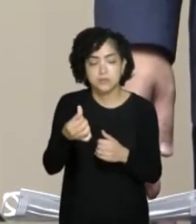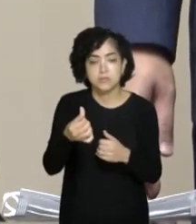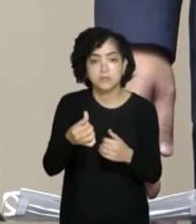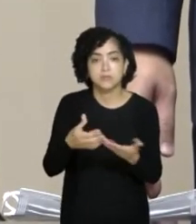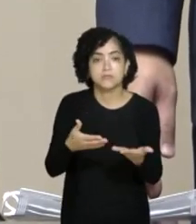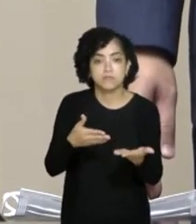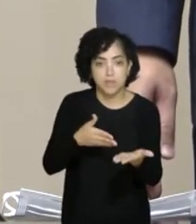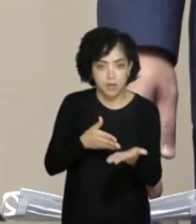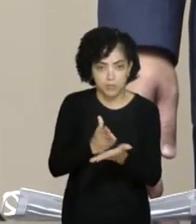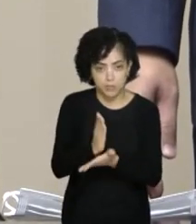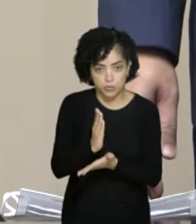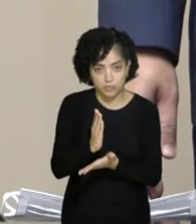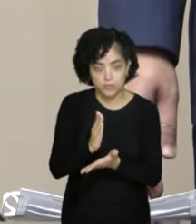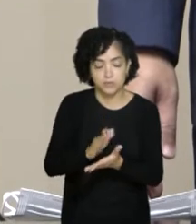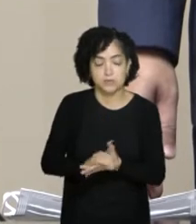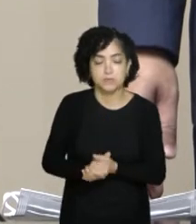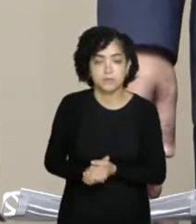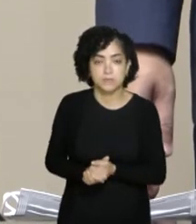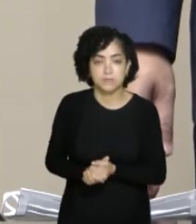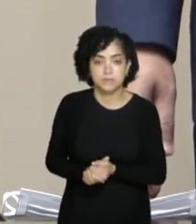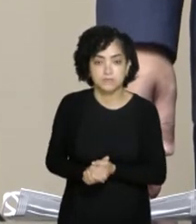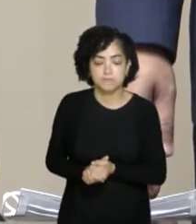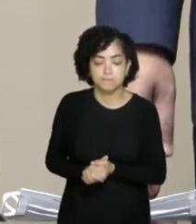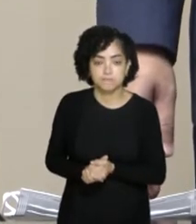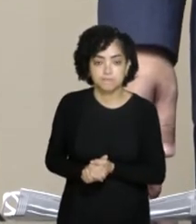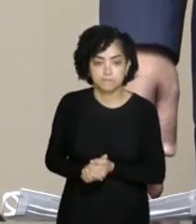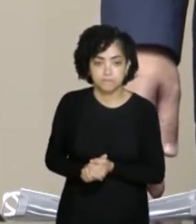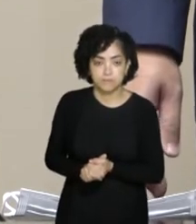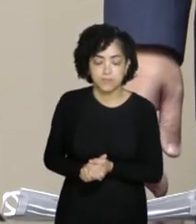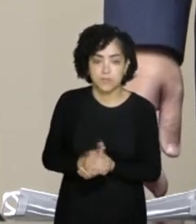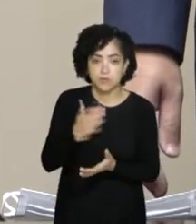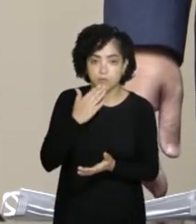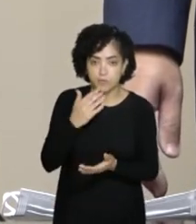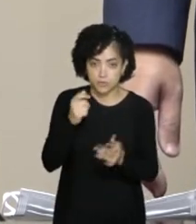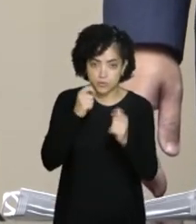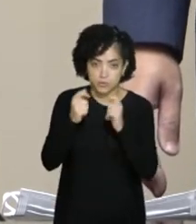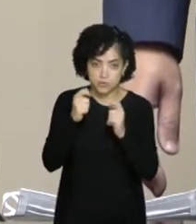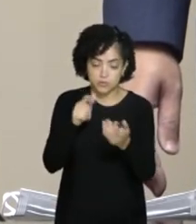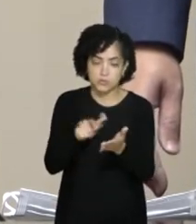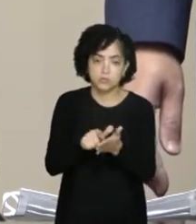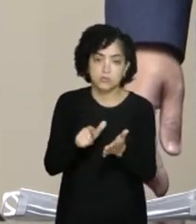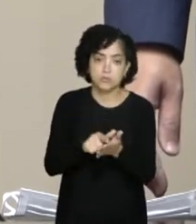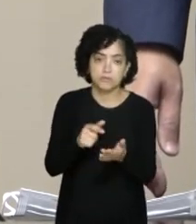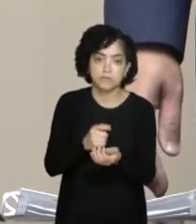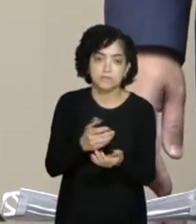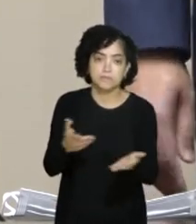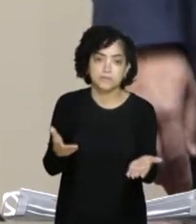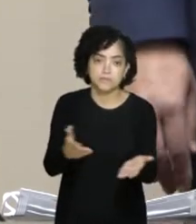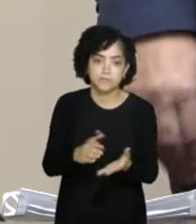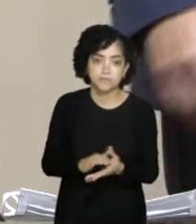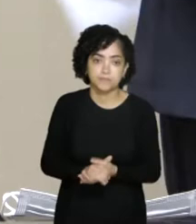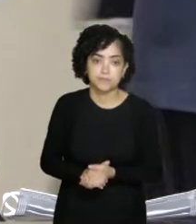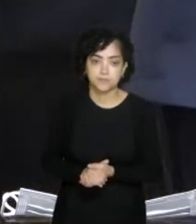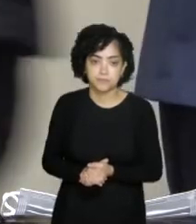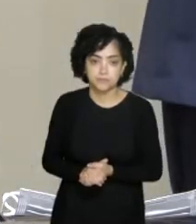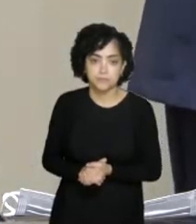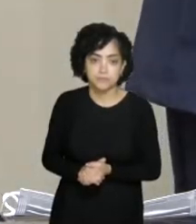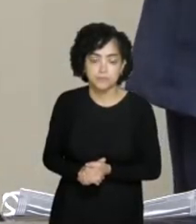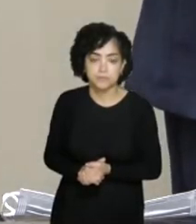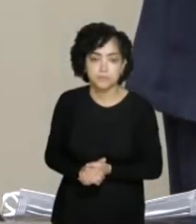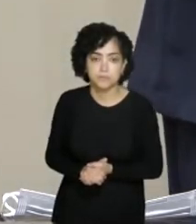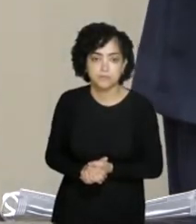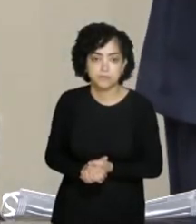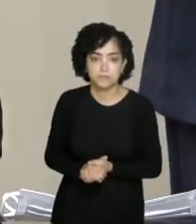dou as atas por aprovadas. Solicito à assessoria que proceda à distribuição